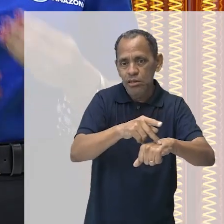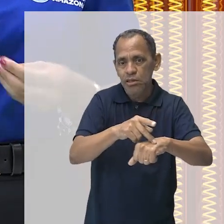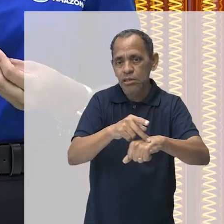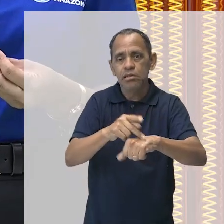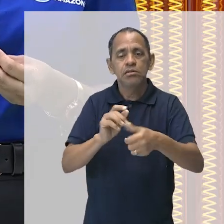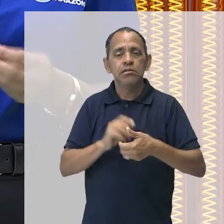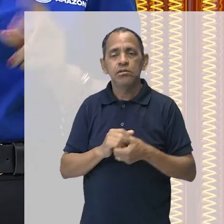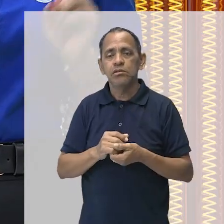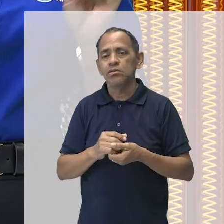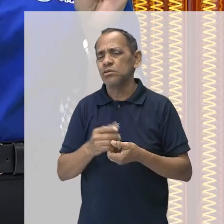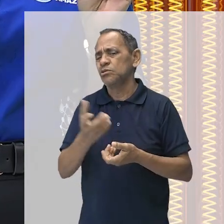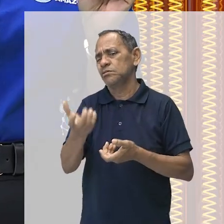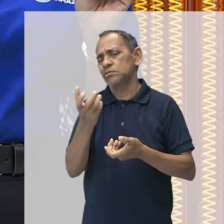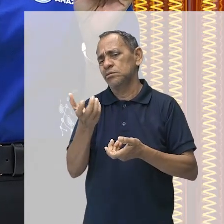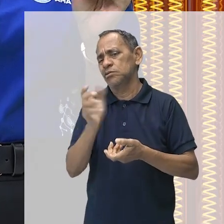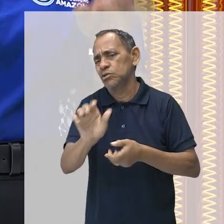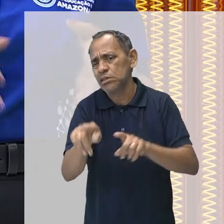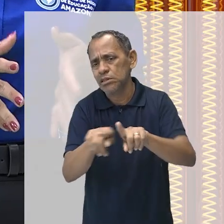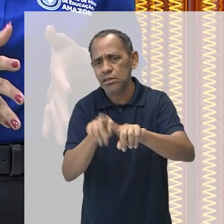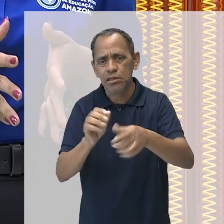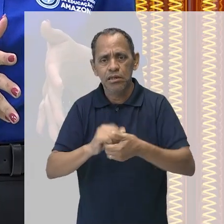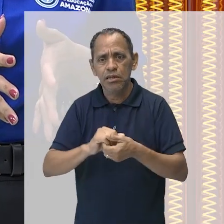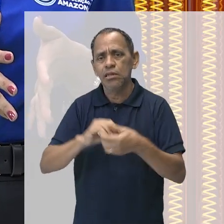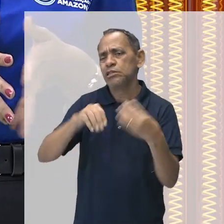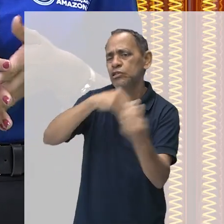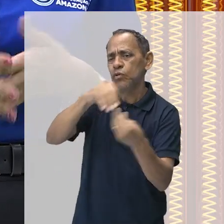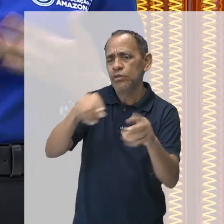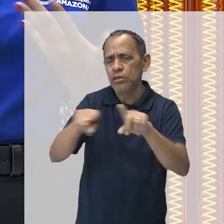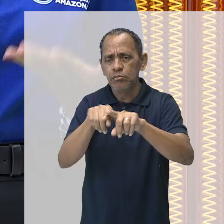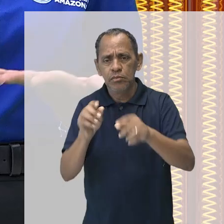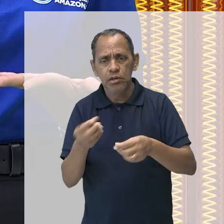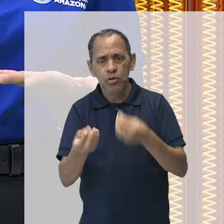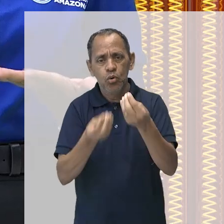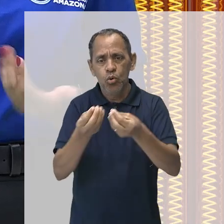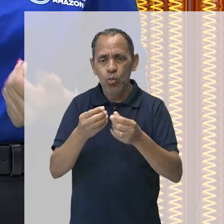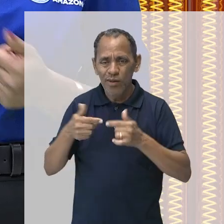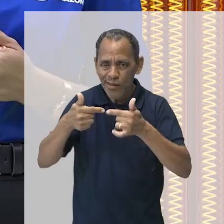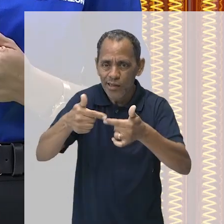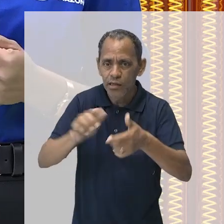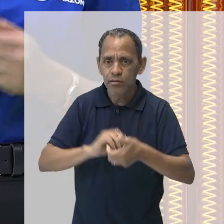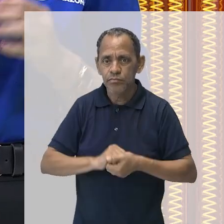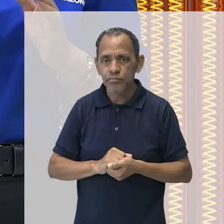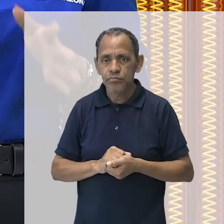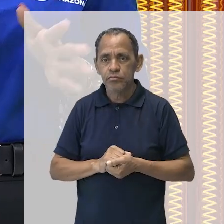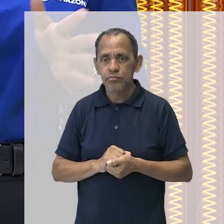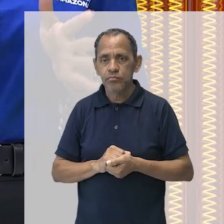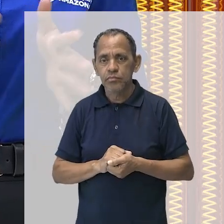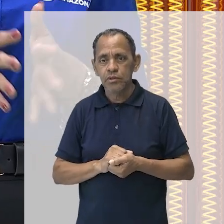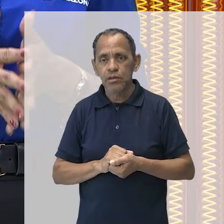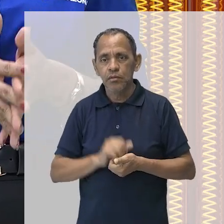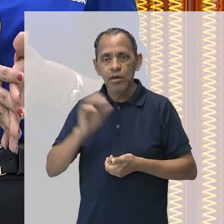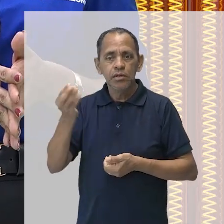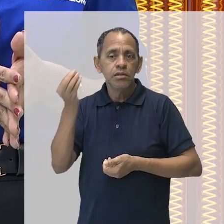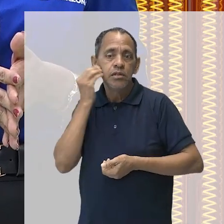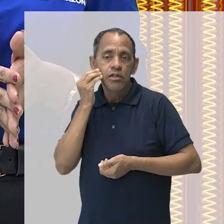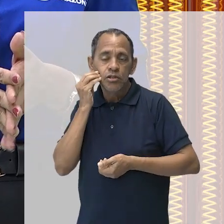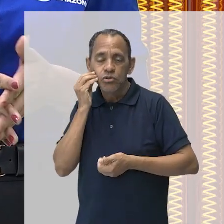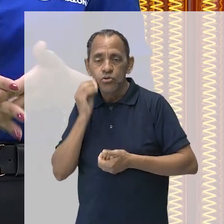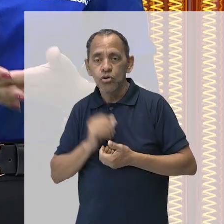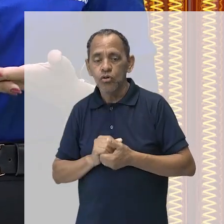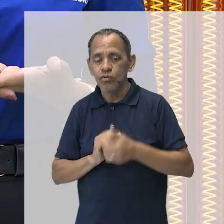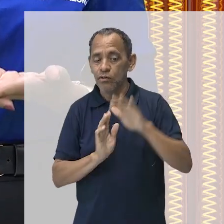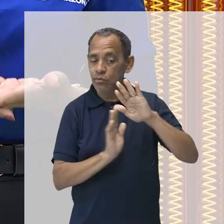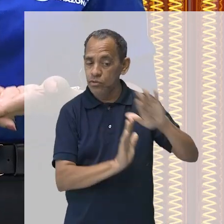porque não tinha nada a ver, teoricamente, com eles, certo? Com a gente, melhor dizendo. Então, tentou-se manter uma